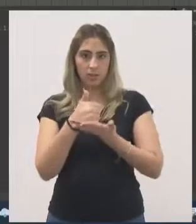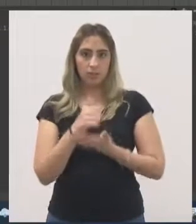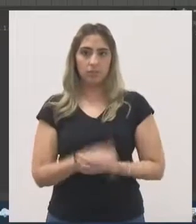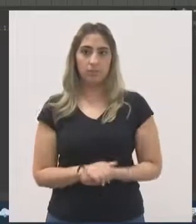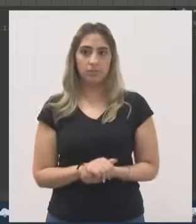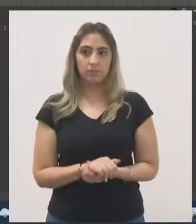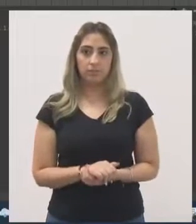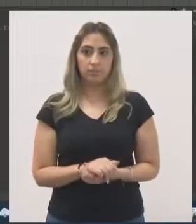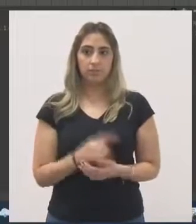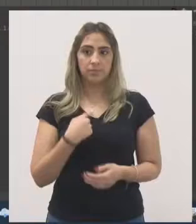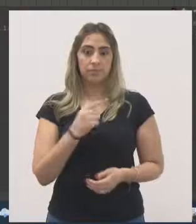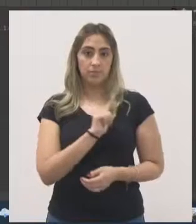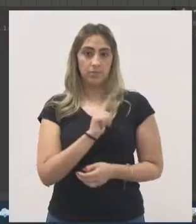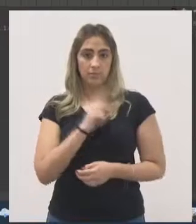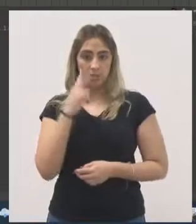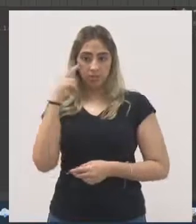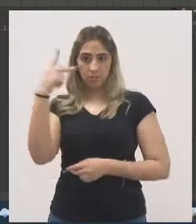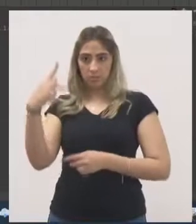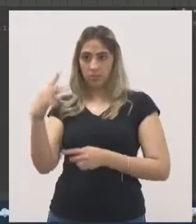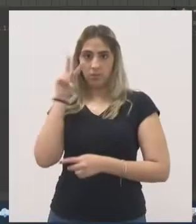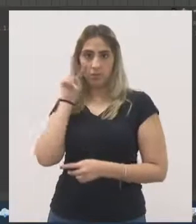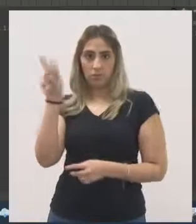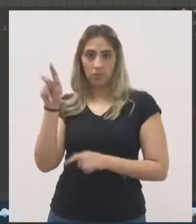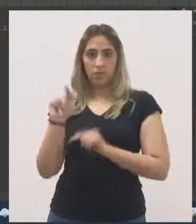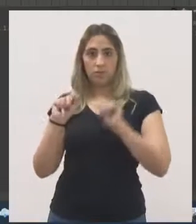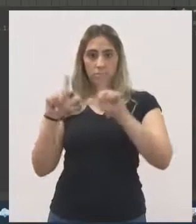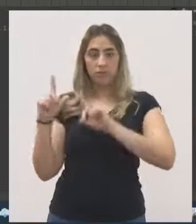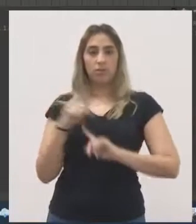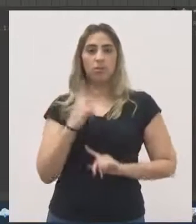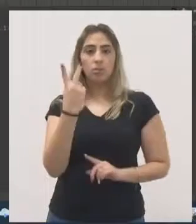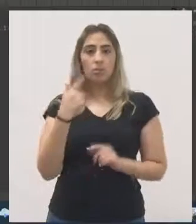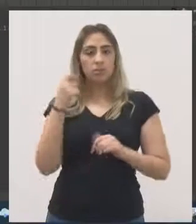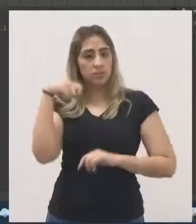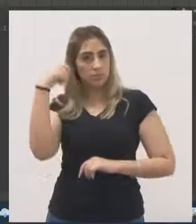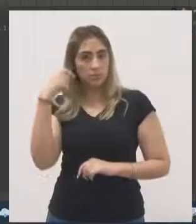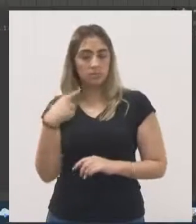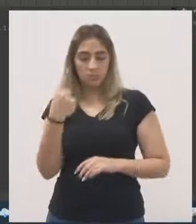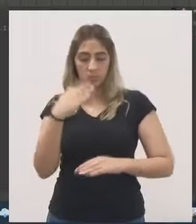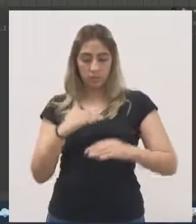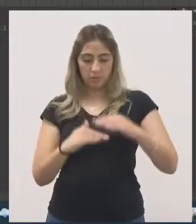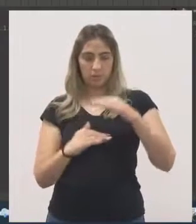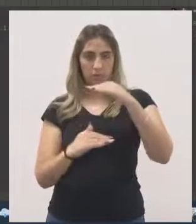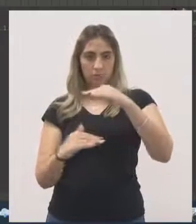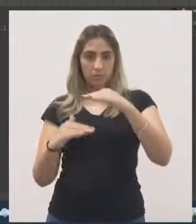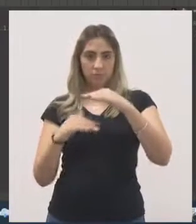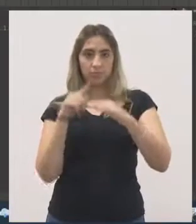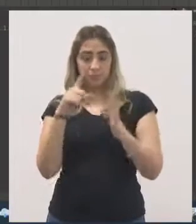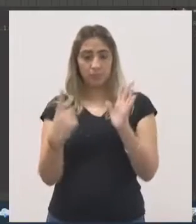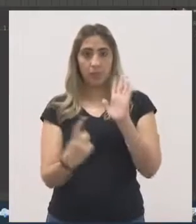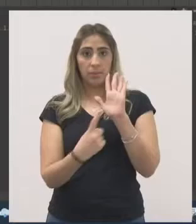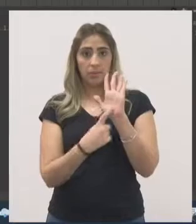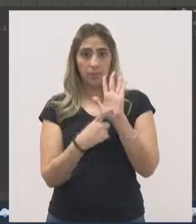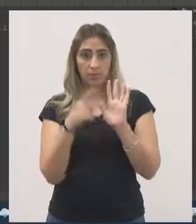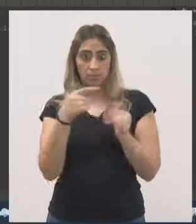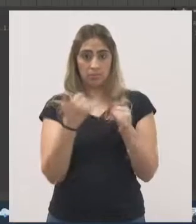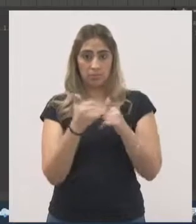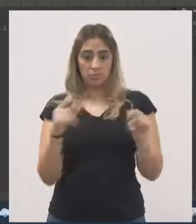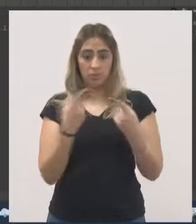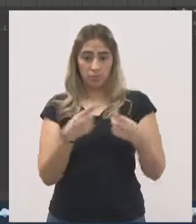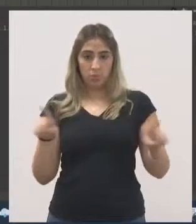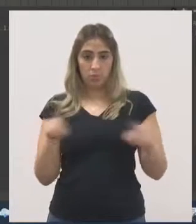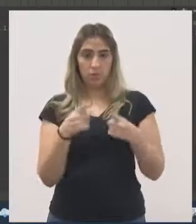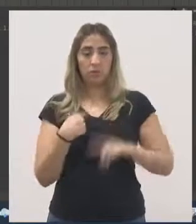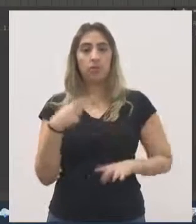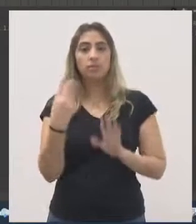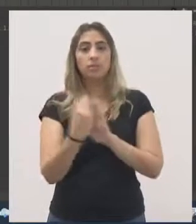gente tem 2 gravações, uma em cima da outra. Se vocês apertarem, ó, para tocar, vai falar os